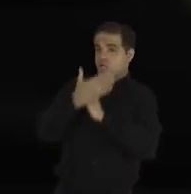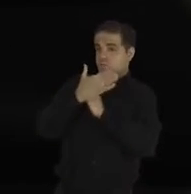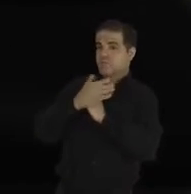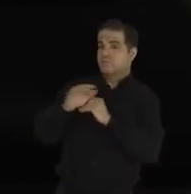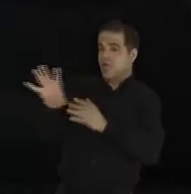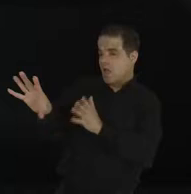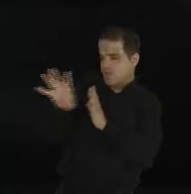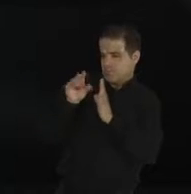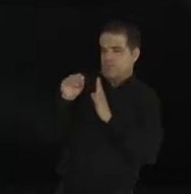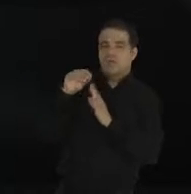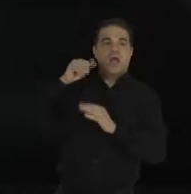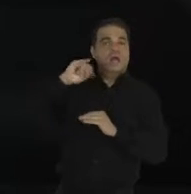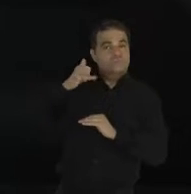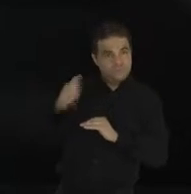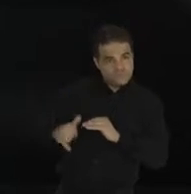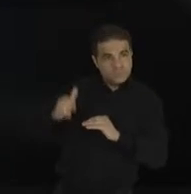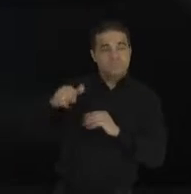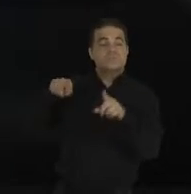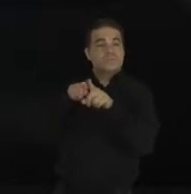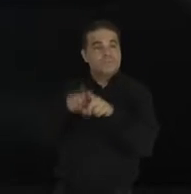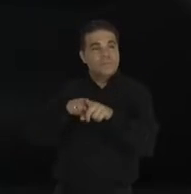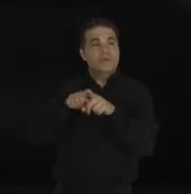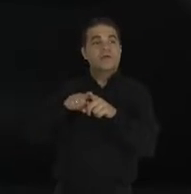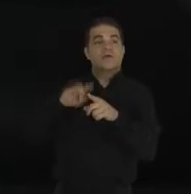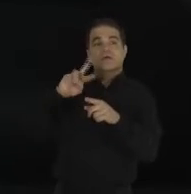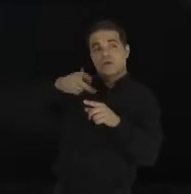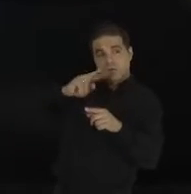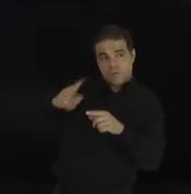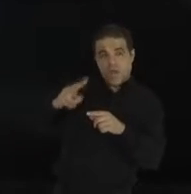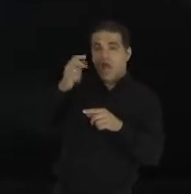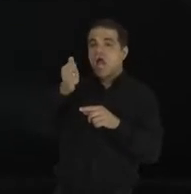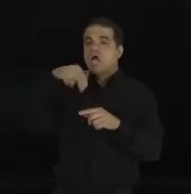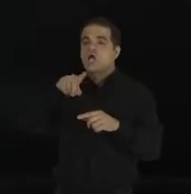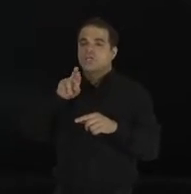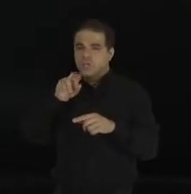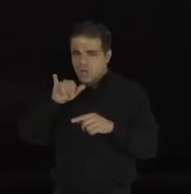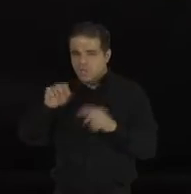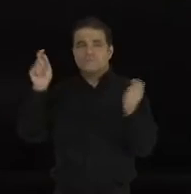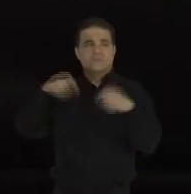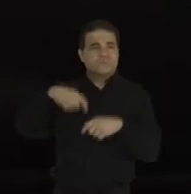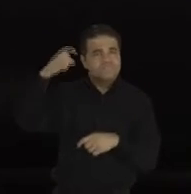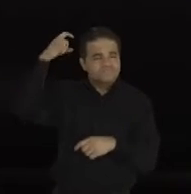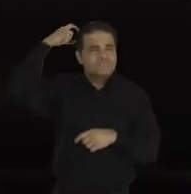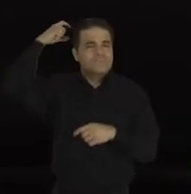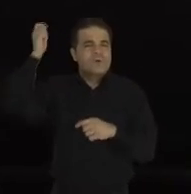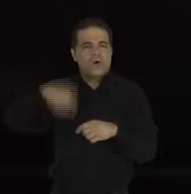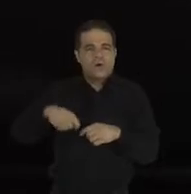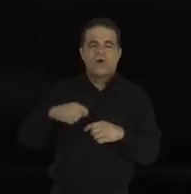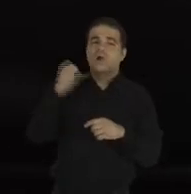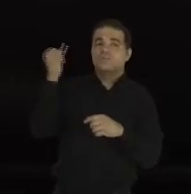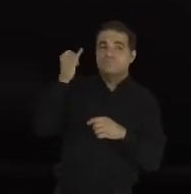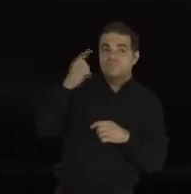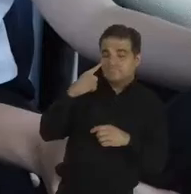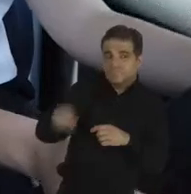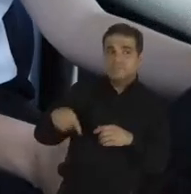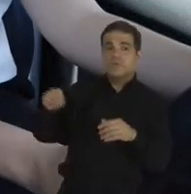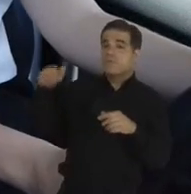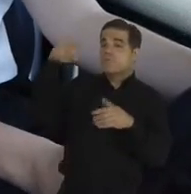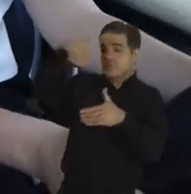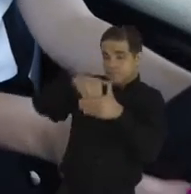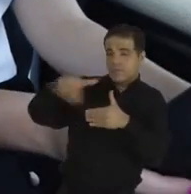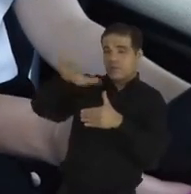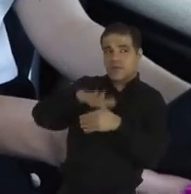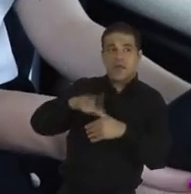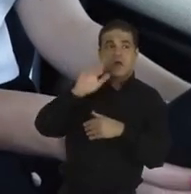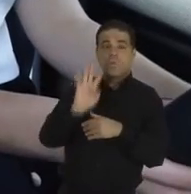smartphone Javé sistemas Android alto ou Apple carplay outro detalhe importante desse veículo é o espaço interno